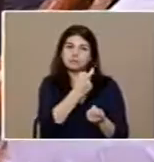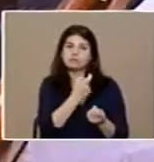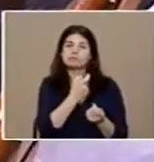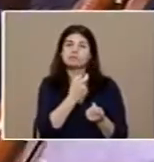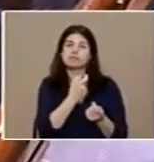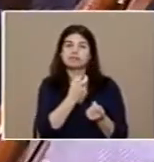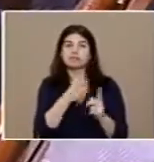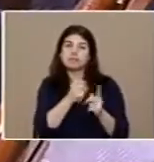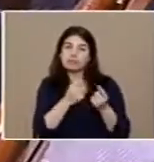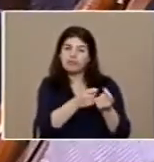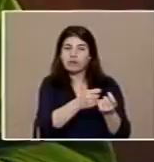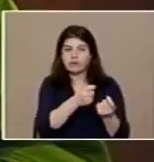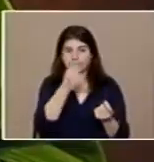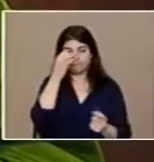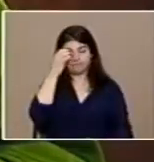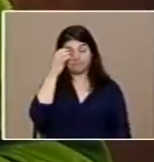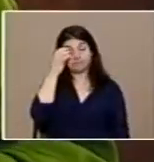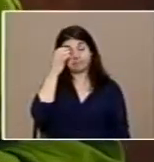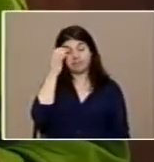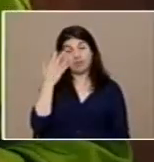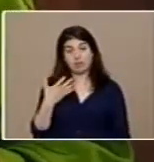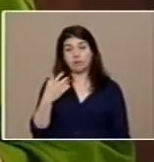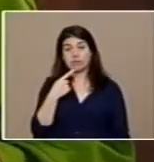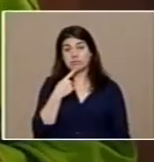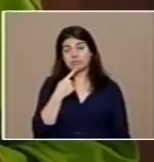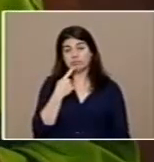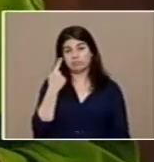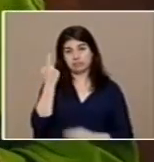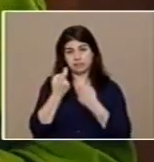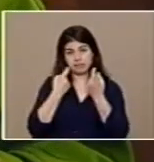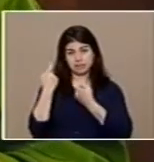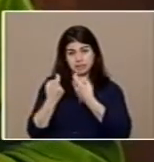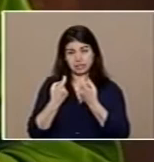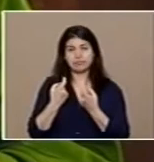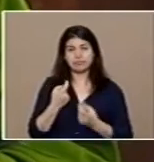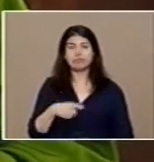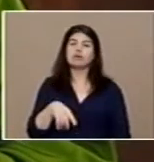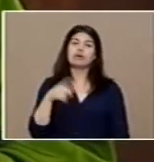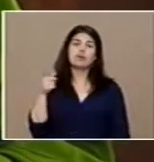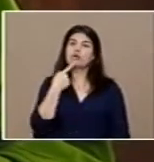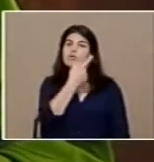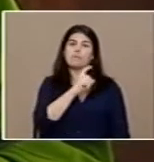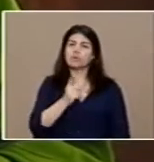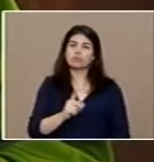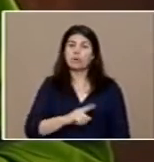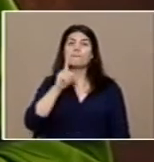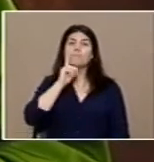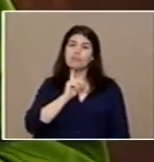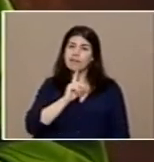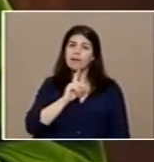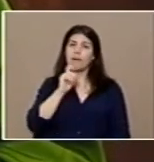partes é mas pensamos porque é que não me perguntaram antes pode uma mulher repudiar um